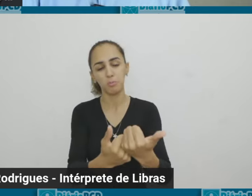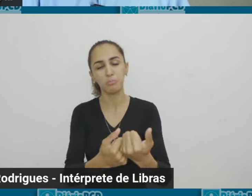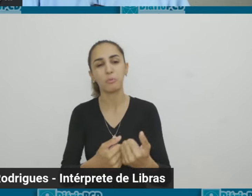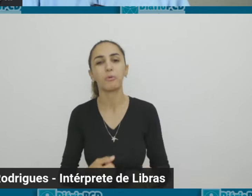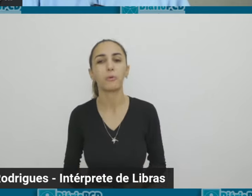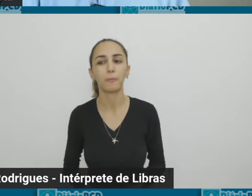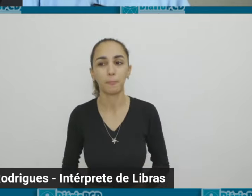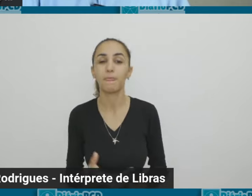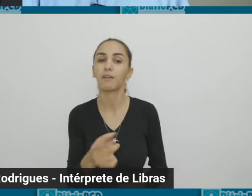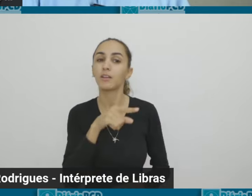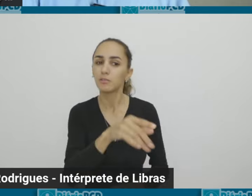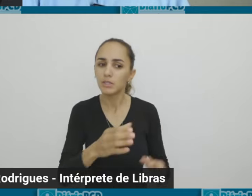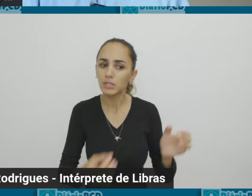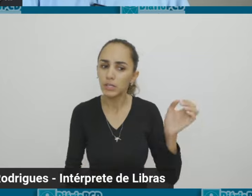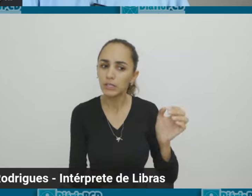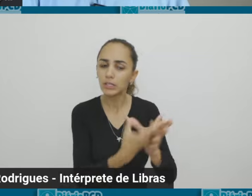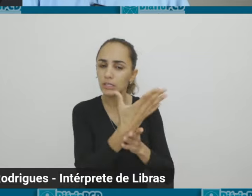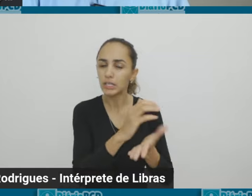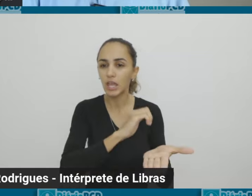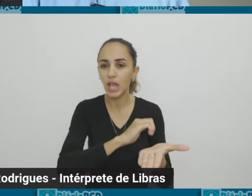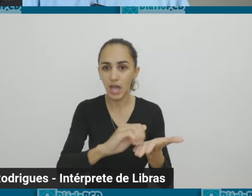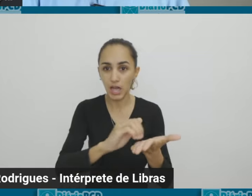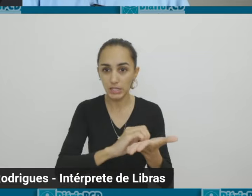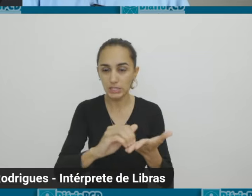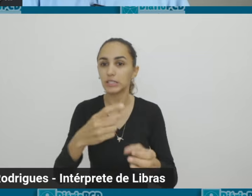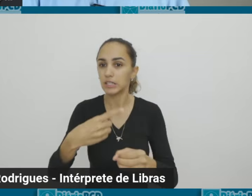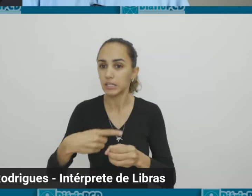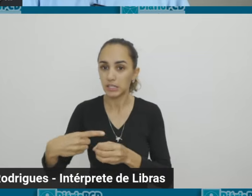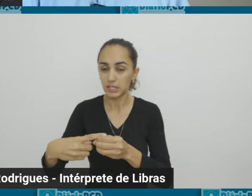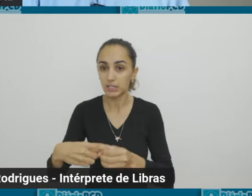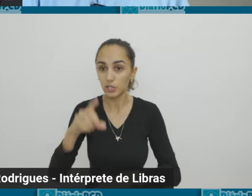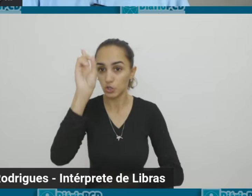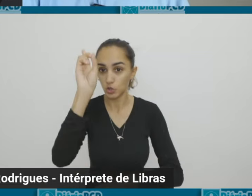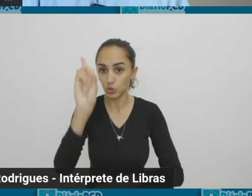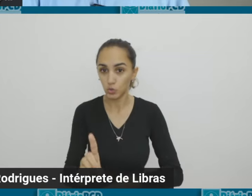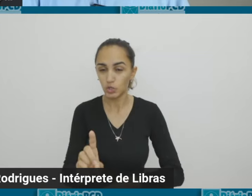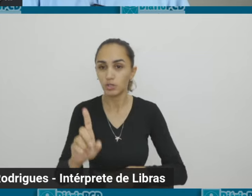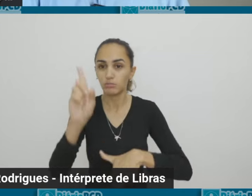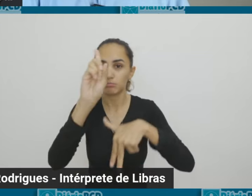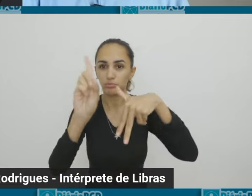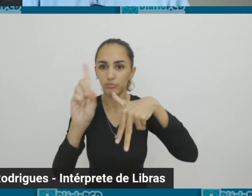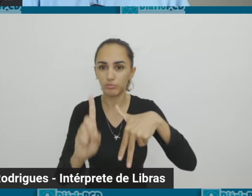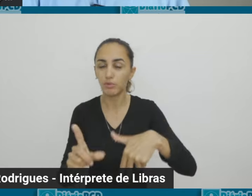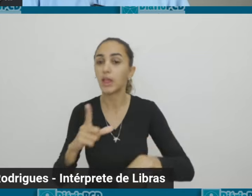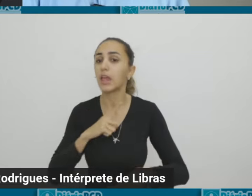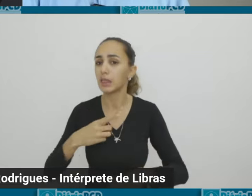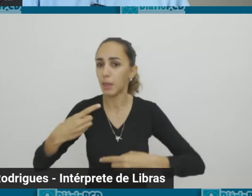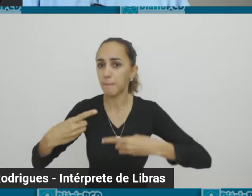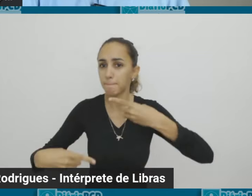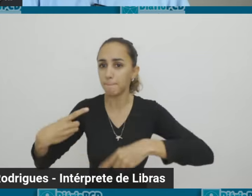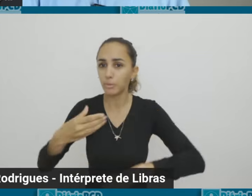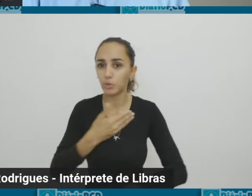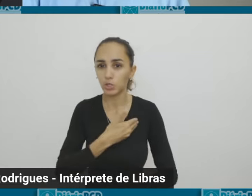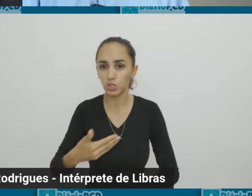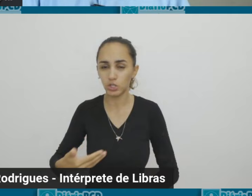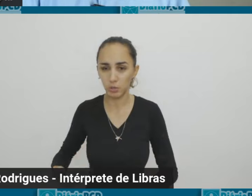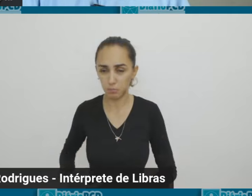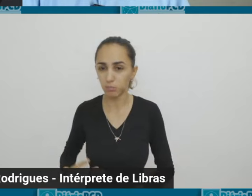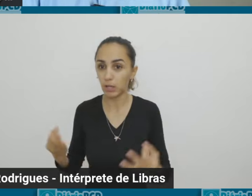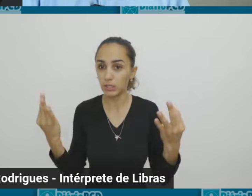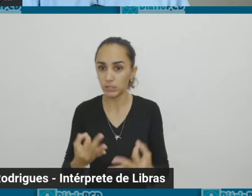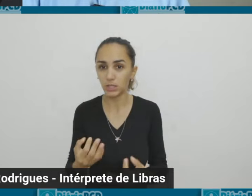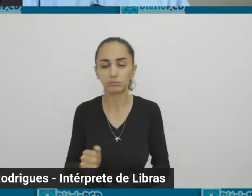nossa Secretaria Municipal dos Direitos da Pessoa com Deficiência e que tenha políticas públicas efetivas. Ele falou, não, isso já está dentro